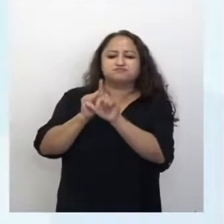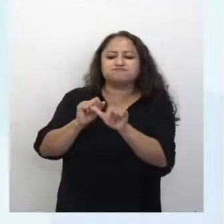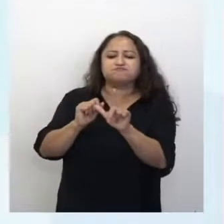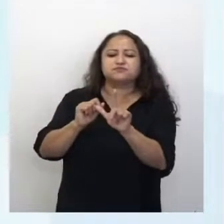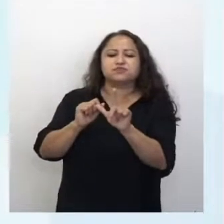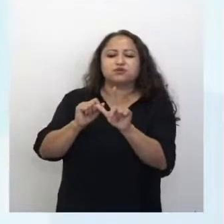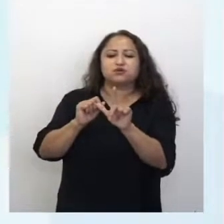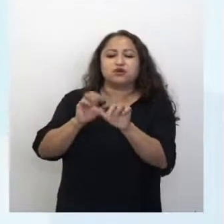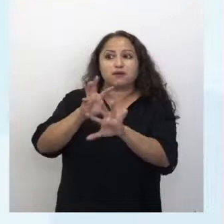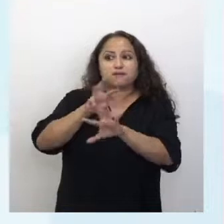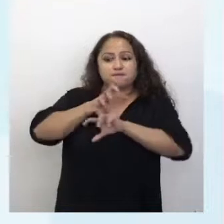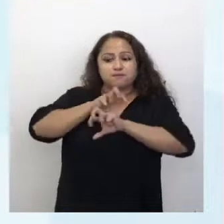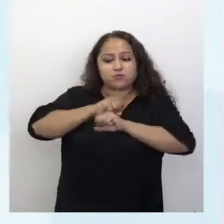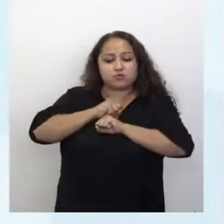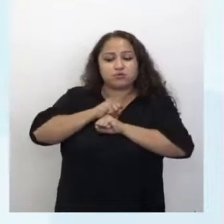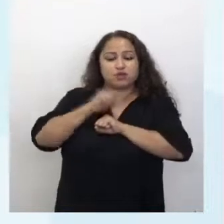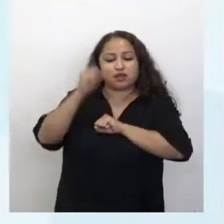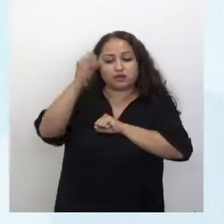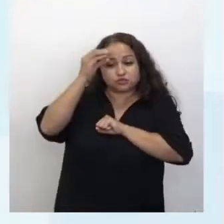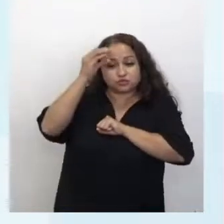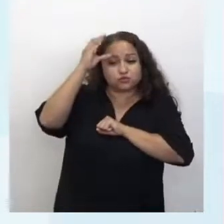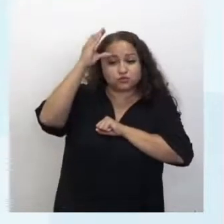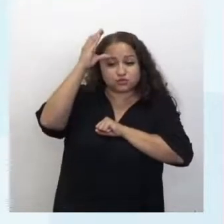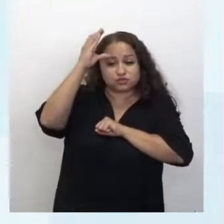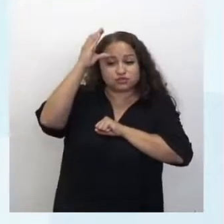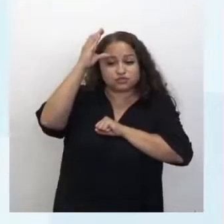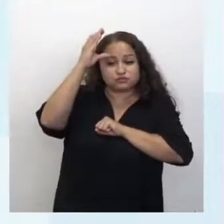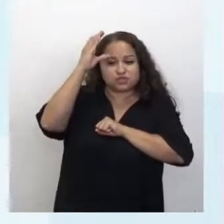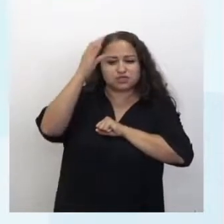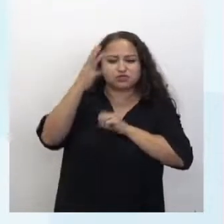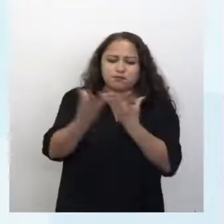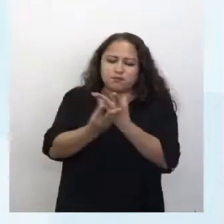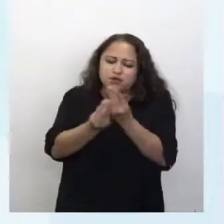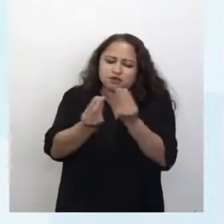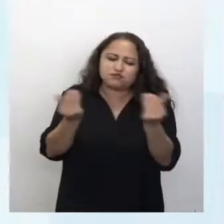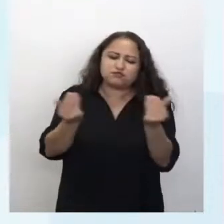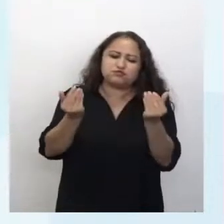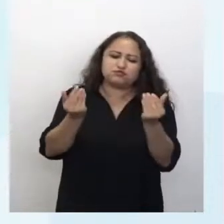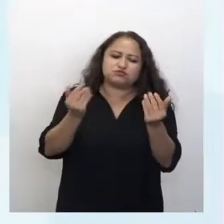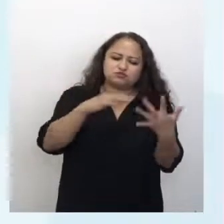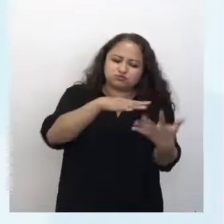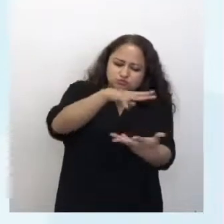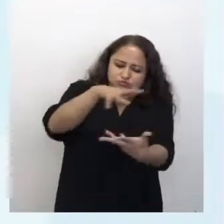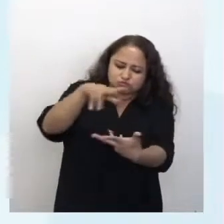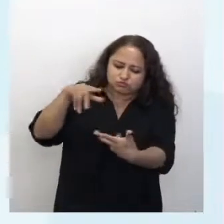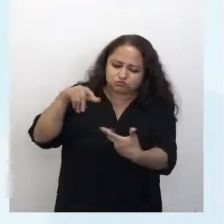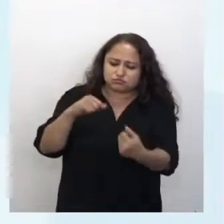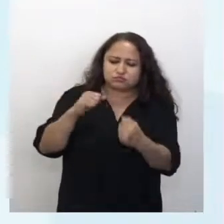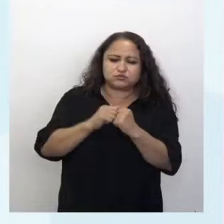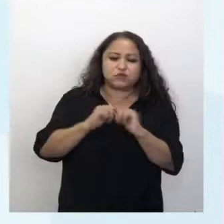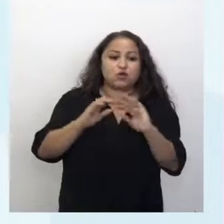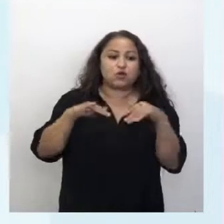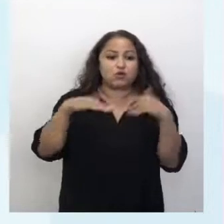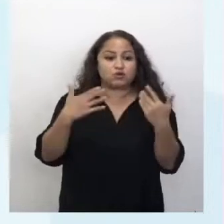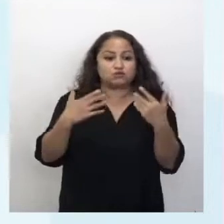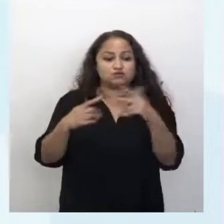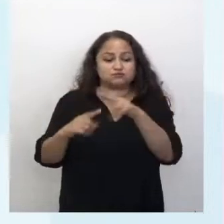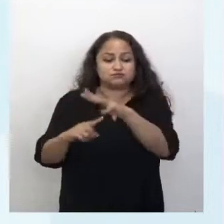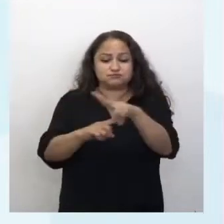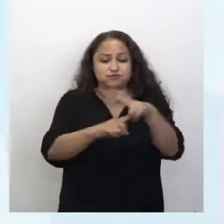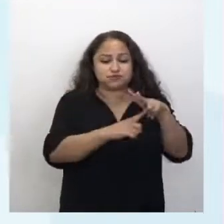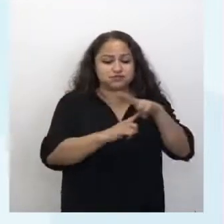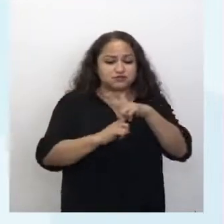um pouquinho, né, de todo esse conhecimento maravilhoso espalhado pelo mundo todo, tá? Quando a gente tem as feiras ou as bienais de